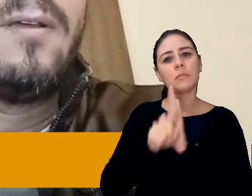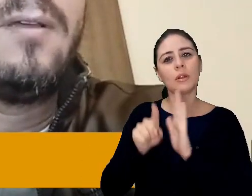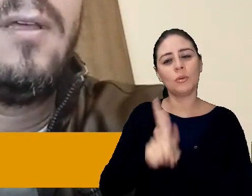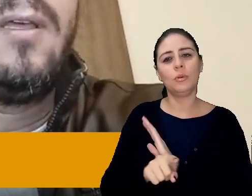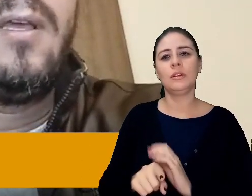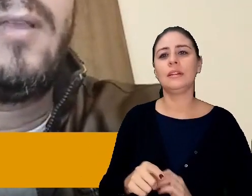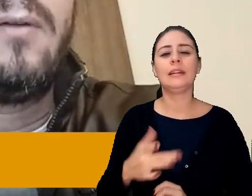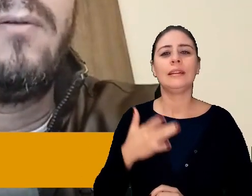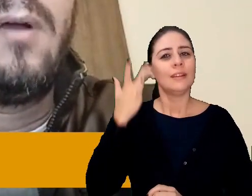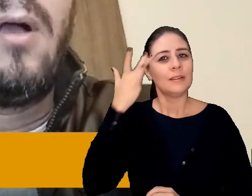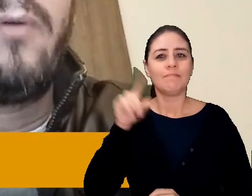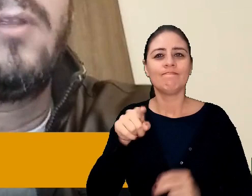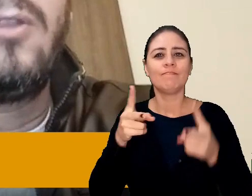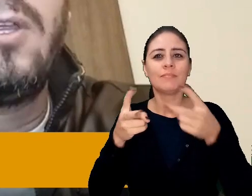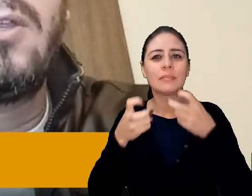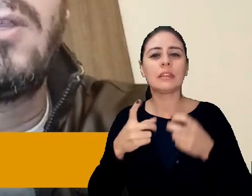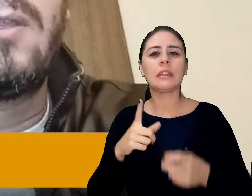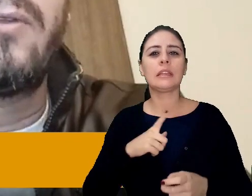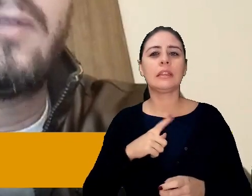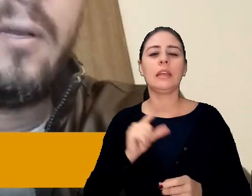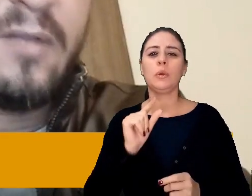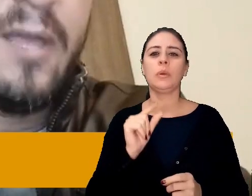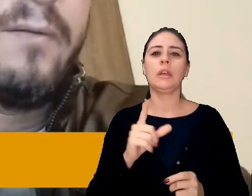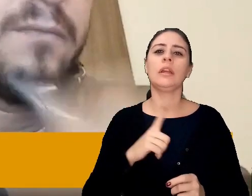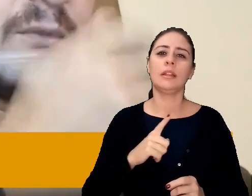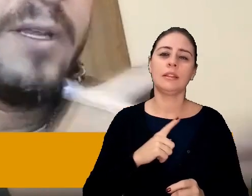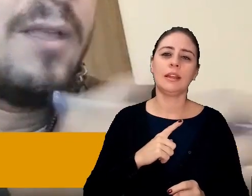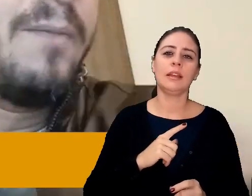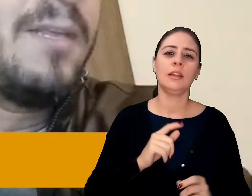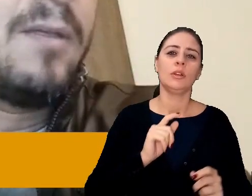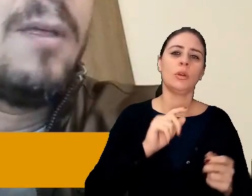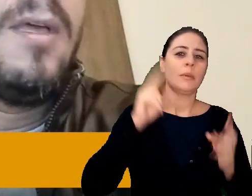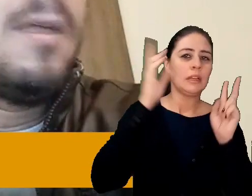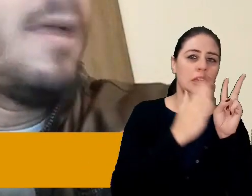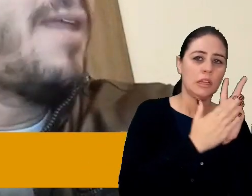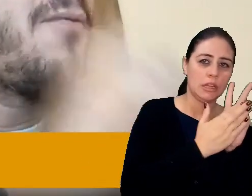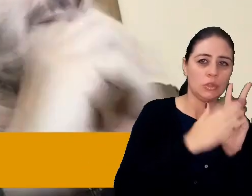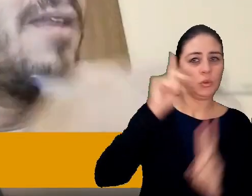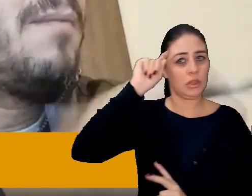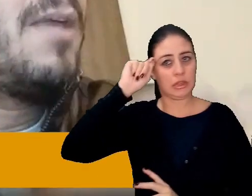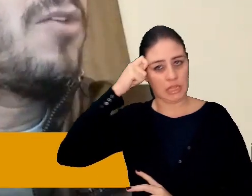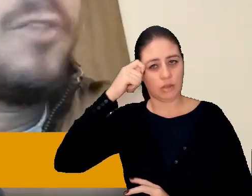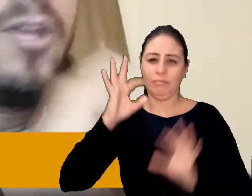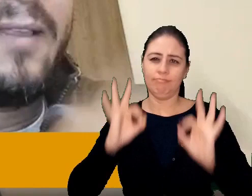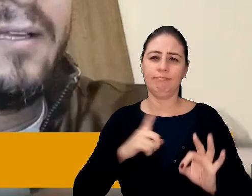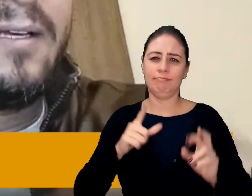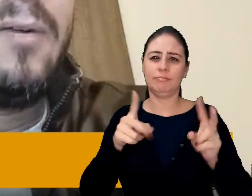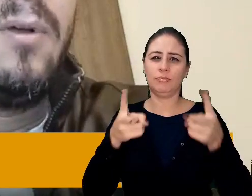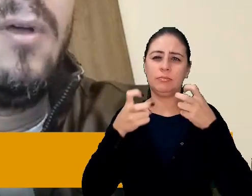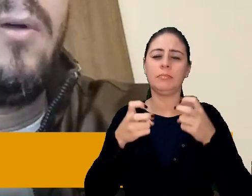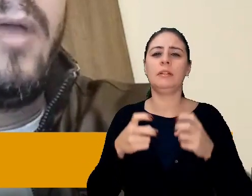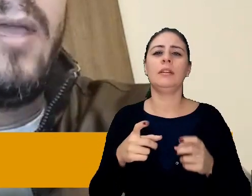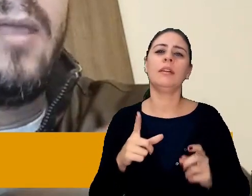contranarrativa em relação aos indígenas e aos negros, né? Com certeza você tem percebido. E até tem Sim. aqui esse meio de